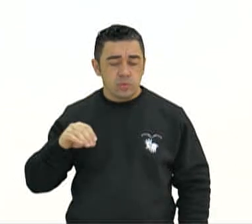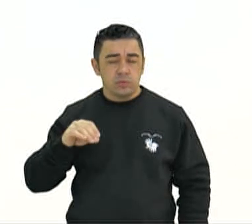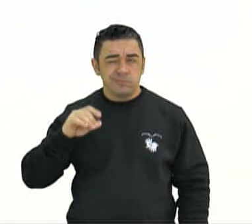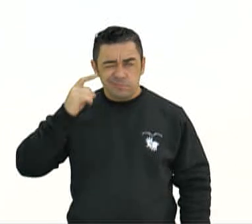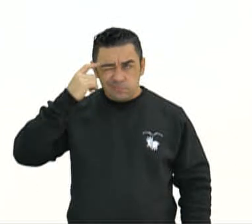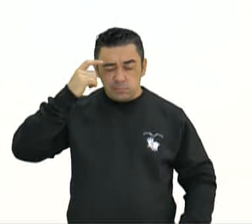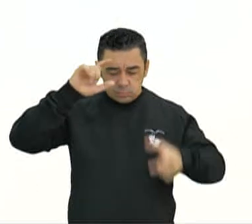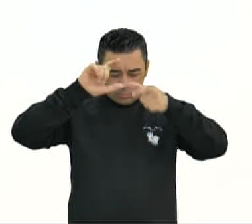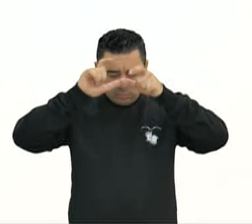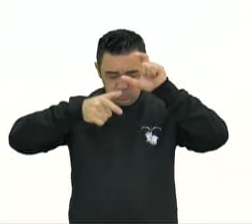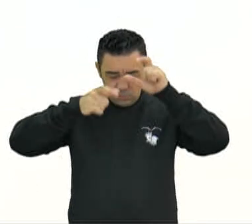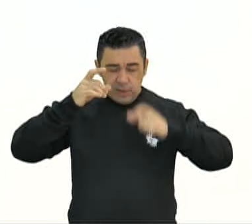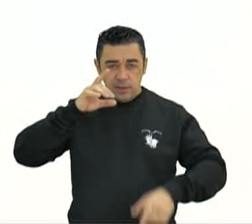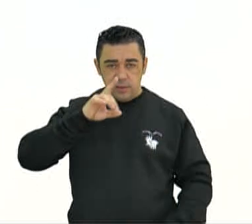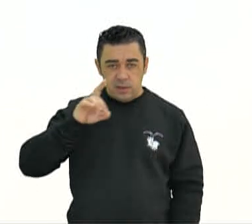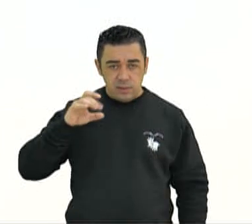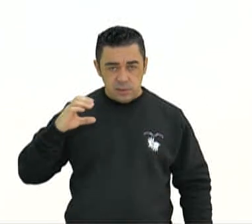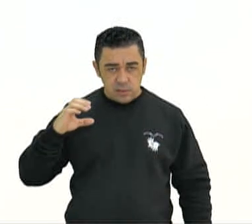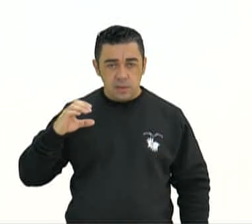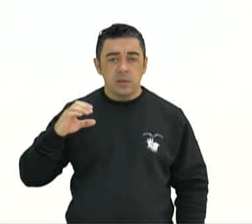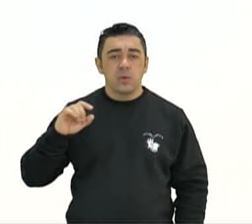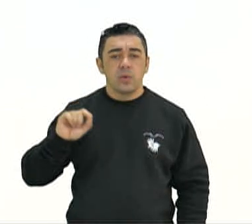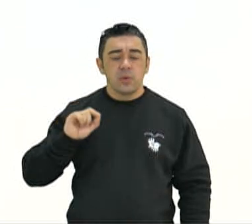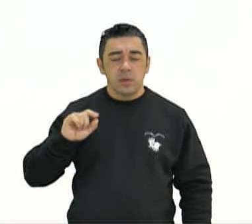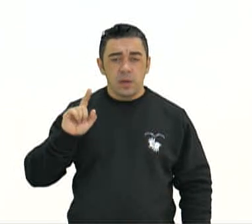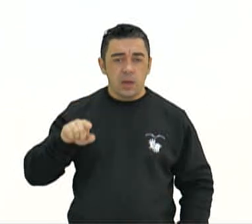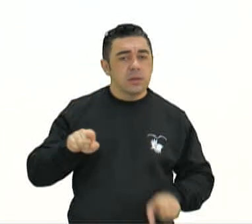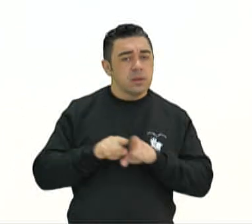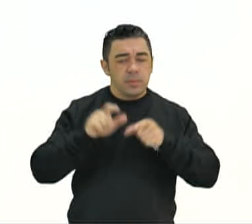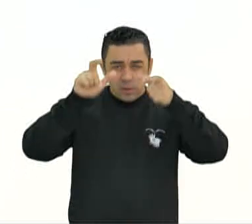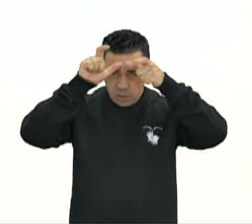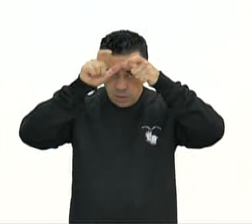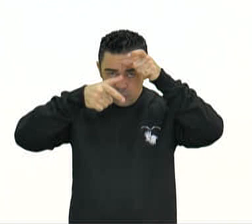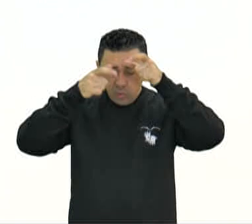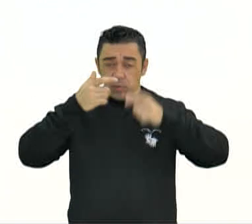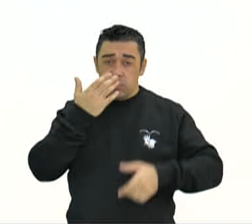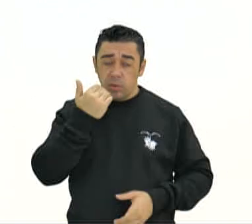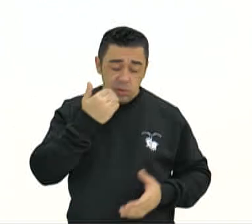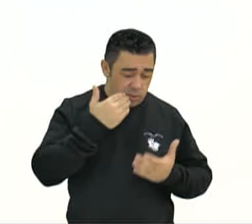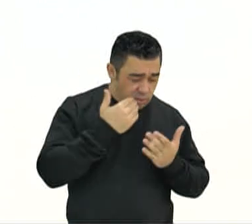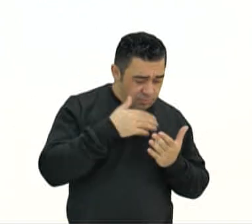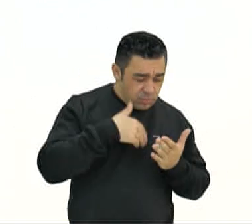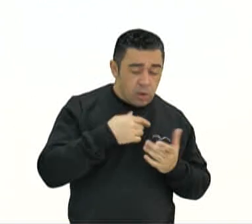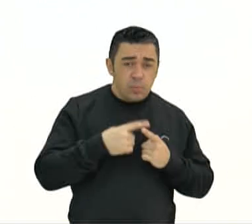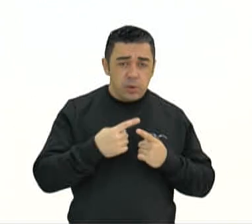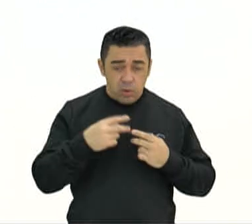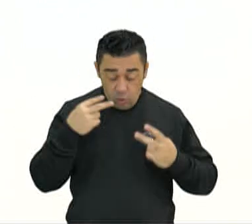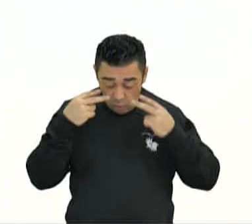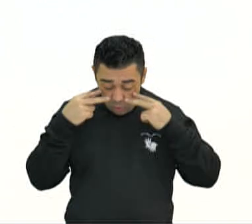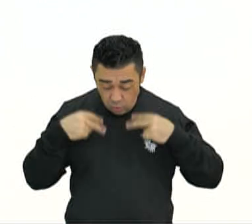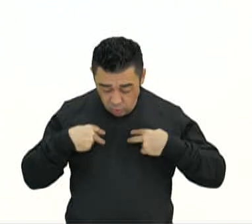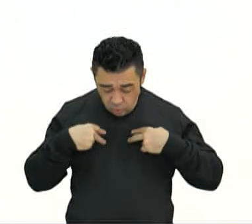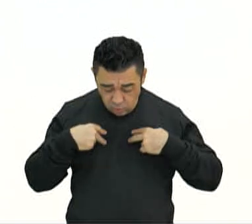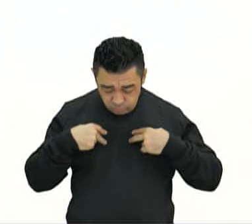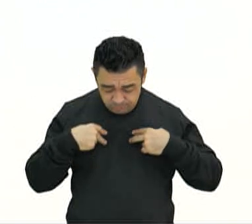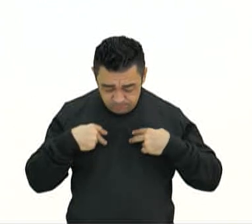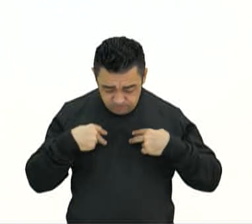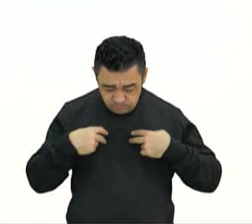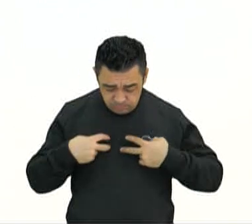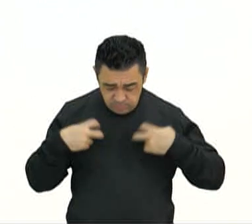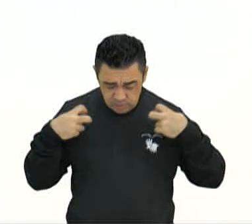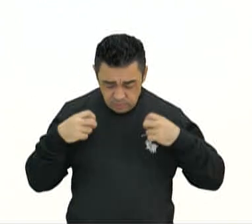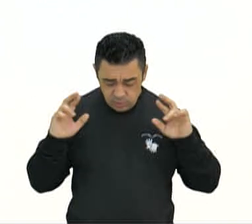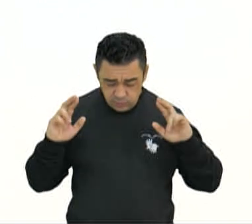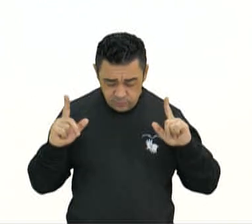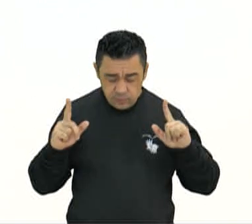corporal, TDC, e os transtornos alimentares. Especificamente na dismorfia muscular, que é um tipo